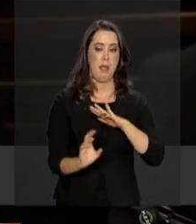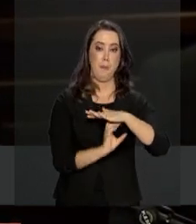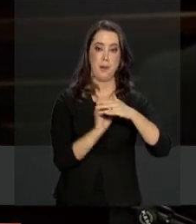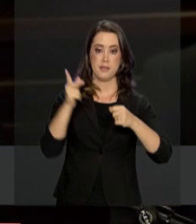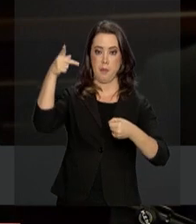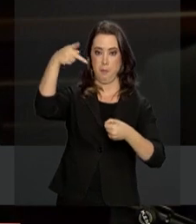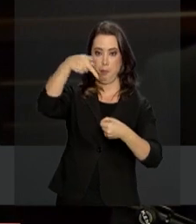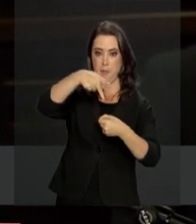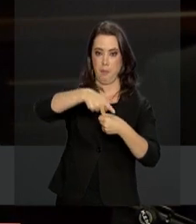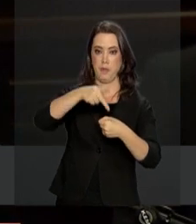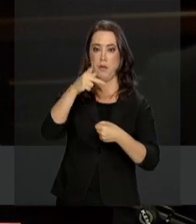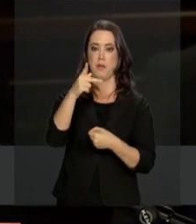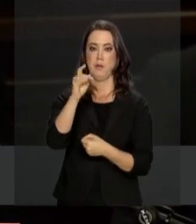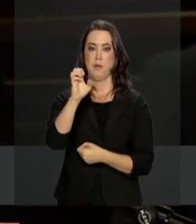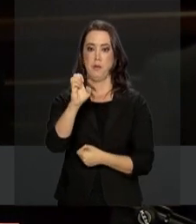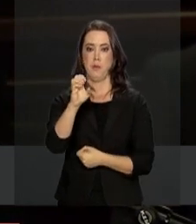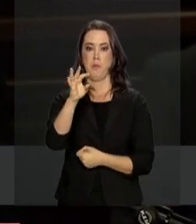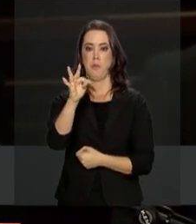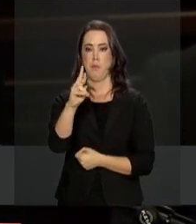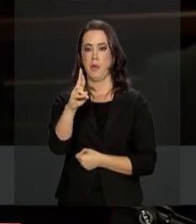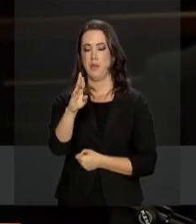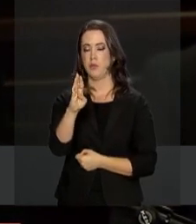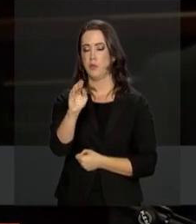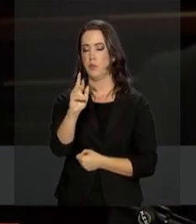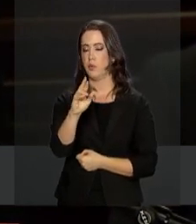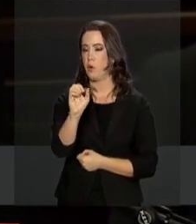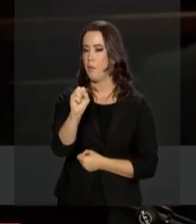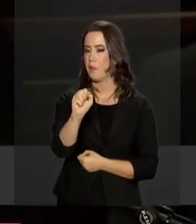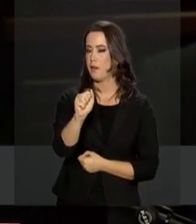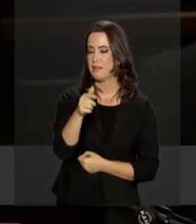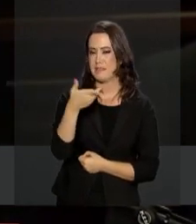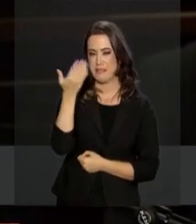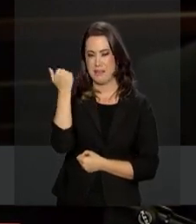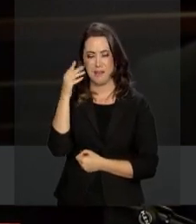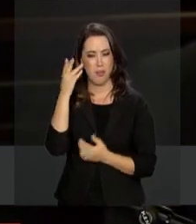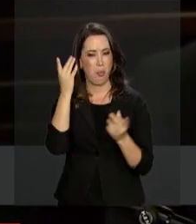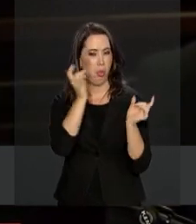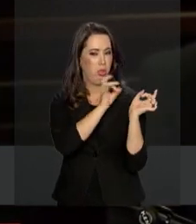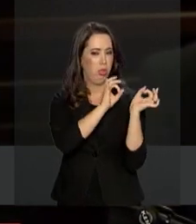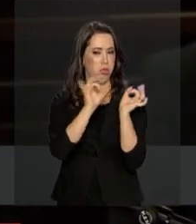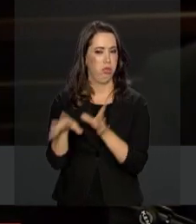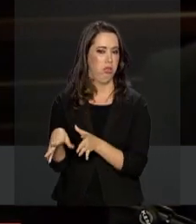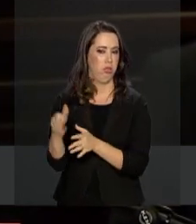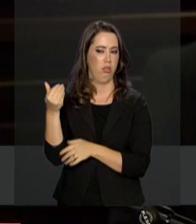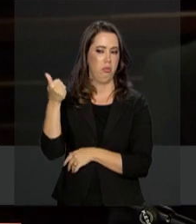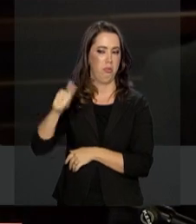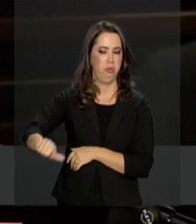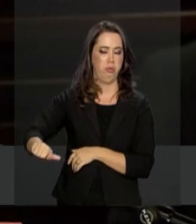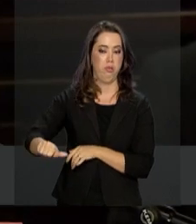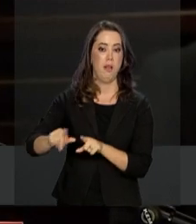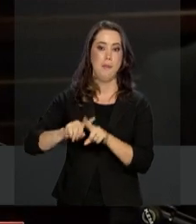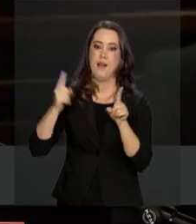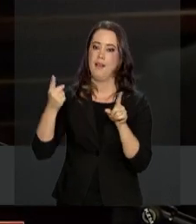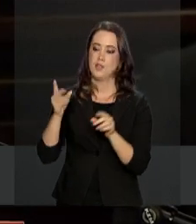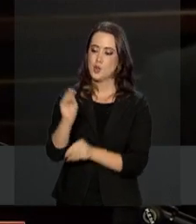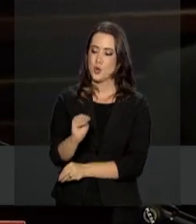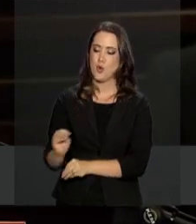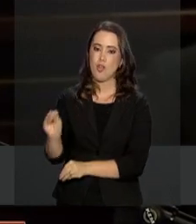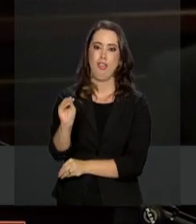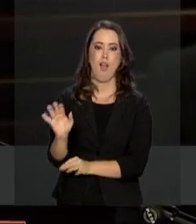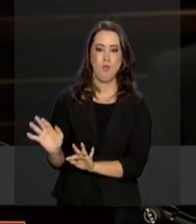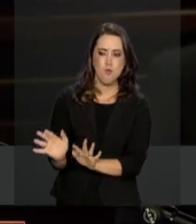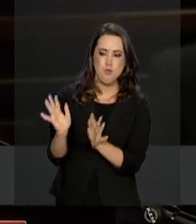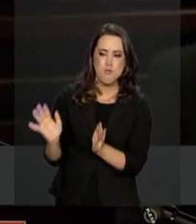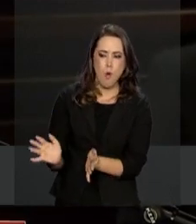atrás estava inteiramente desvalorizada e desmoralizado no plano nacional e no plano internacional mas entretanto nós conseguimos recuperar de uma